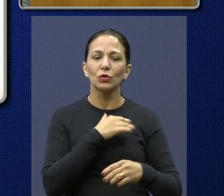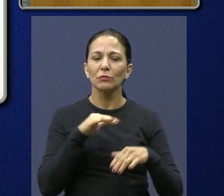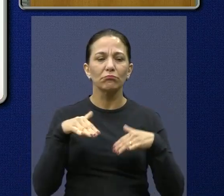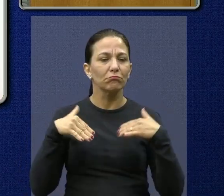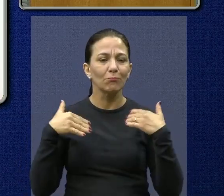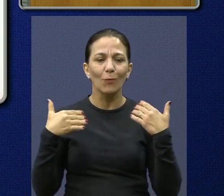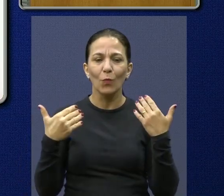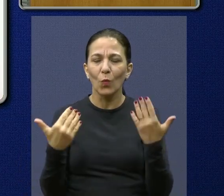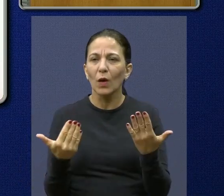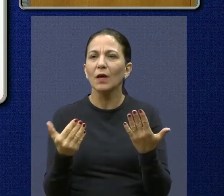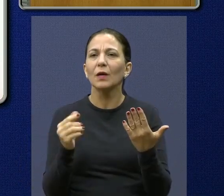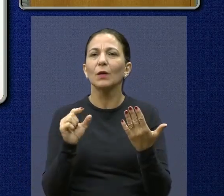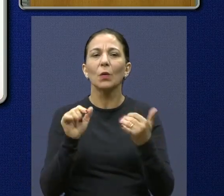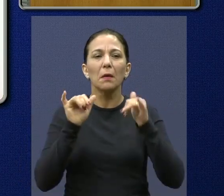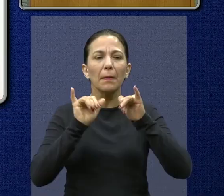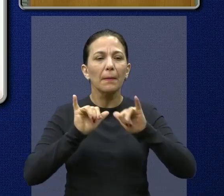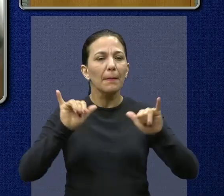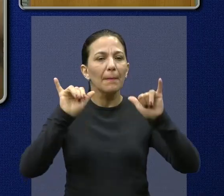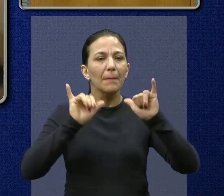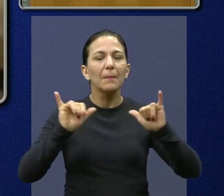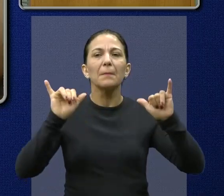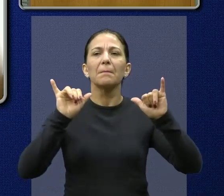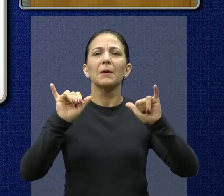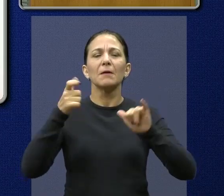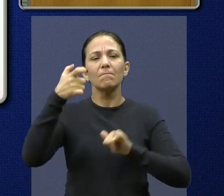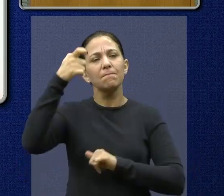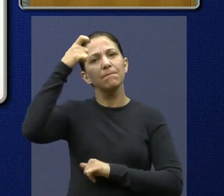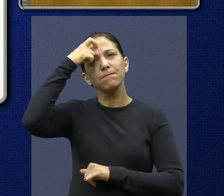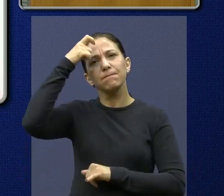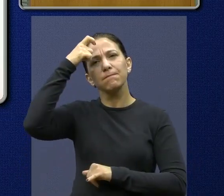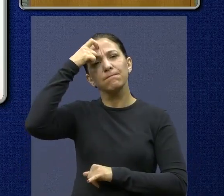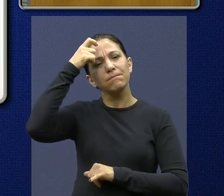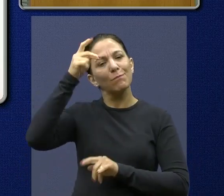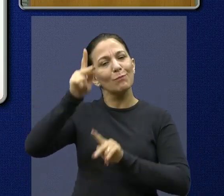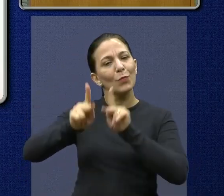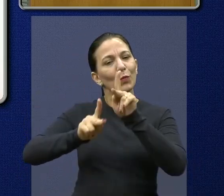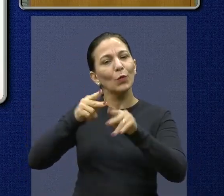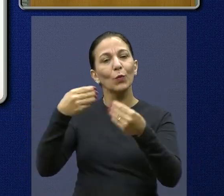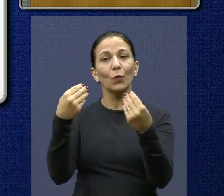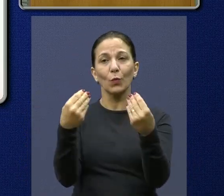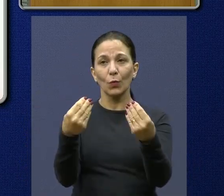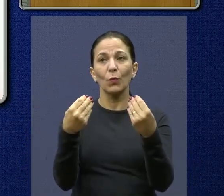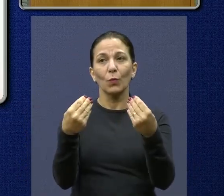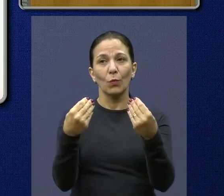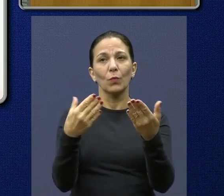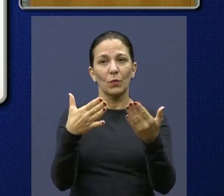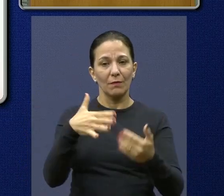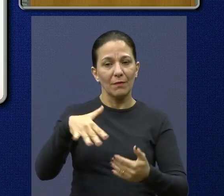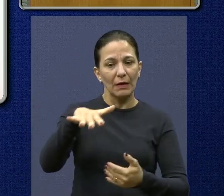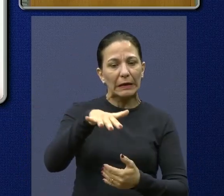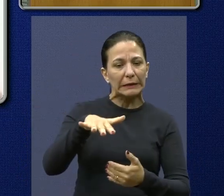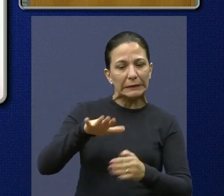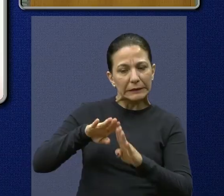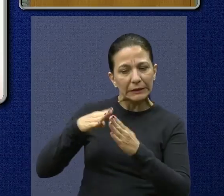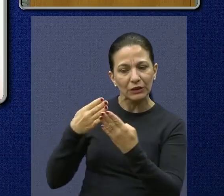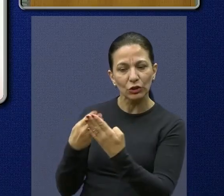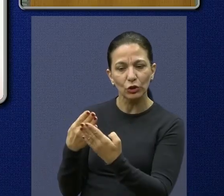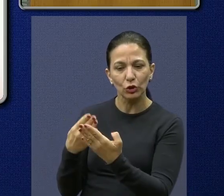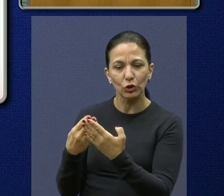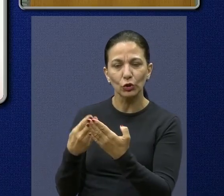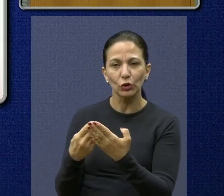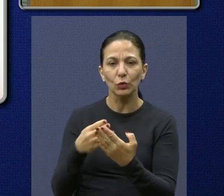fazer uma campanha de conscientização da população? Né? Seja principalmente nas escolas,